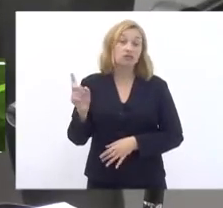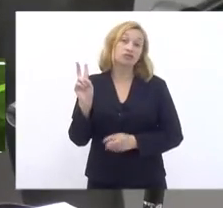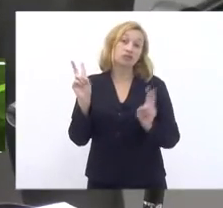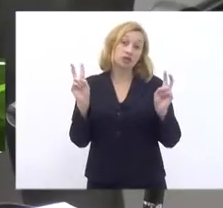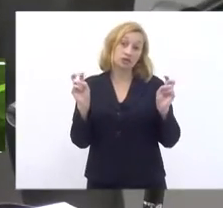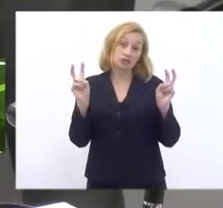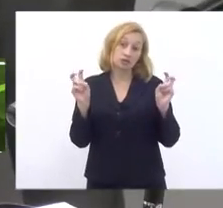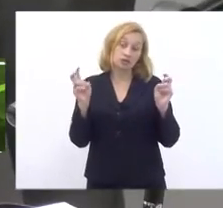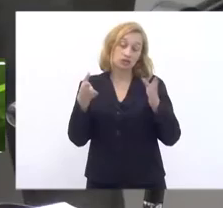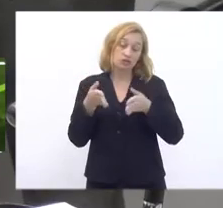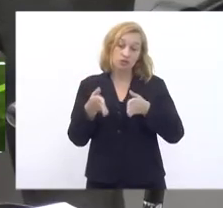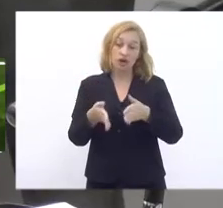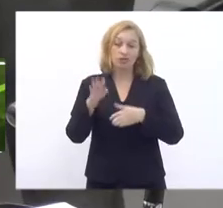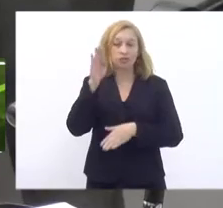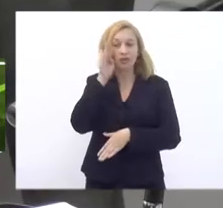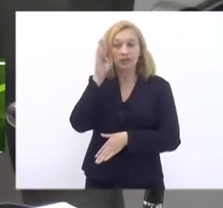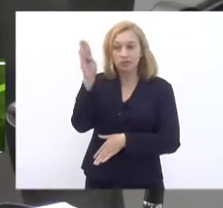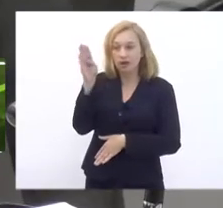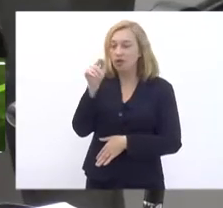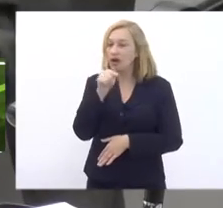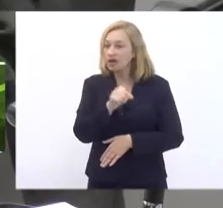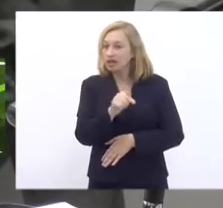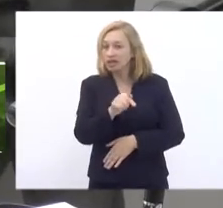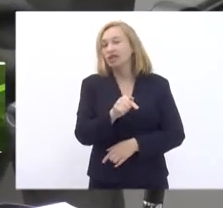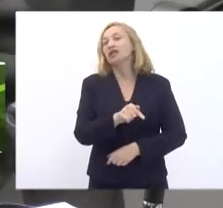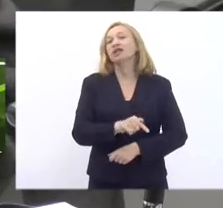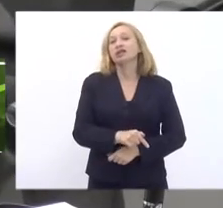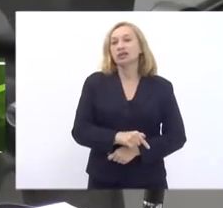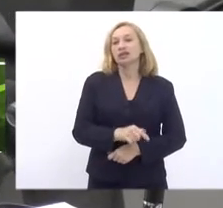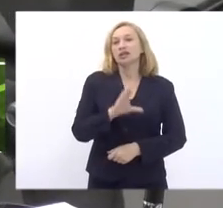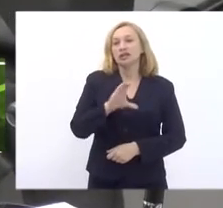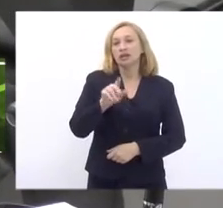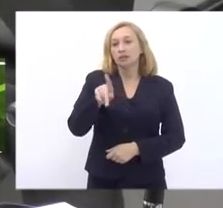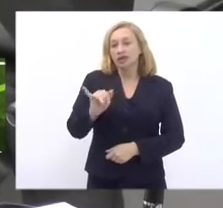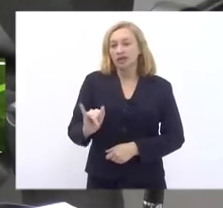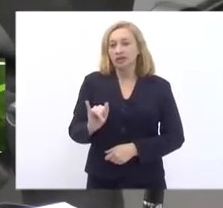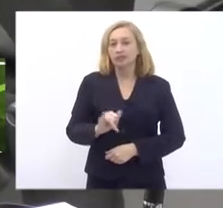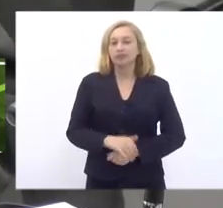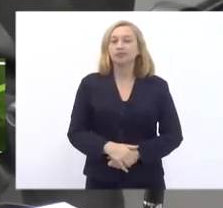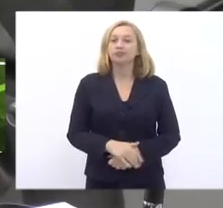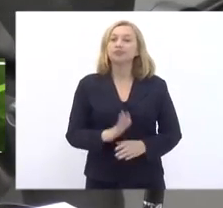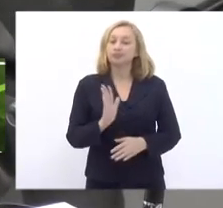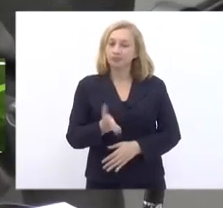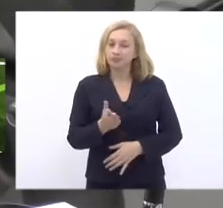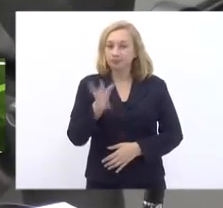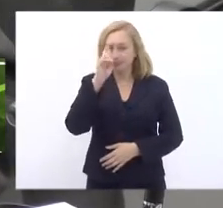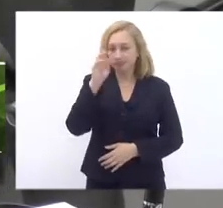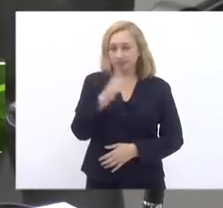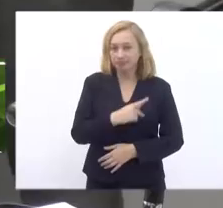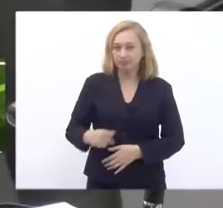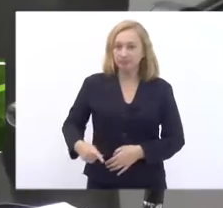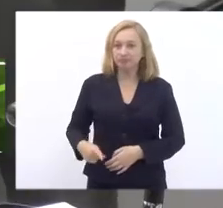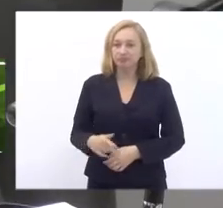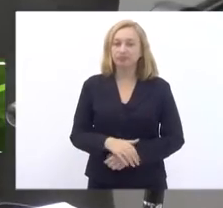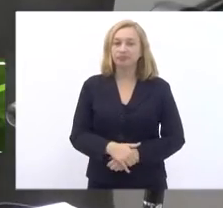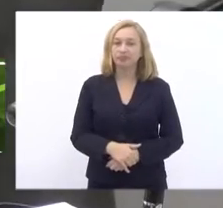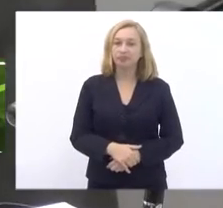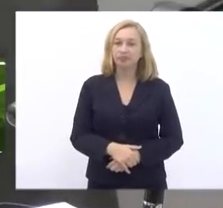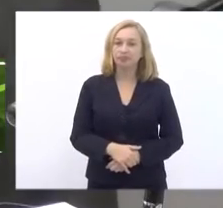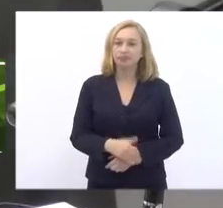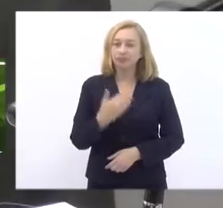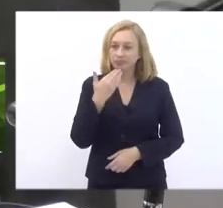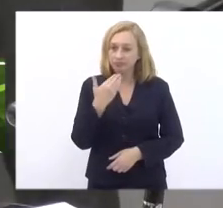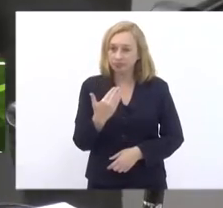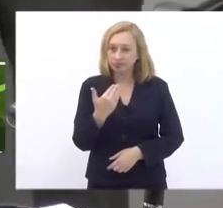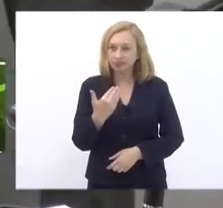questões centrais aqui da CPI. E desde já, senhora presidente, eu solicito